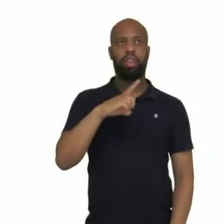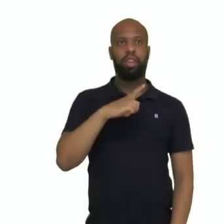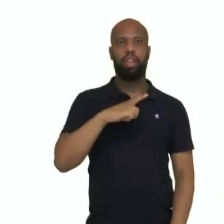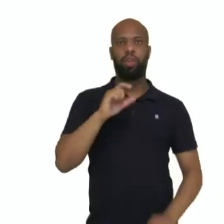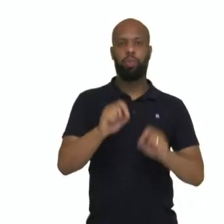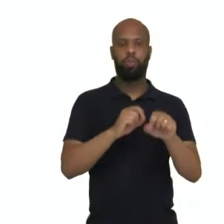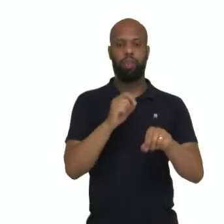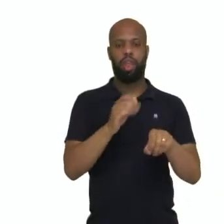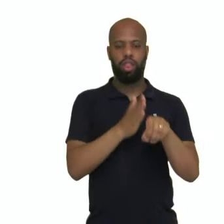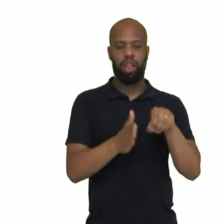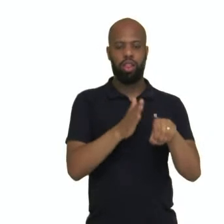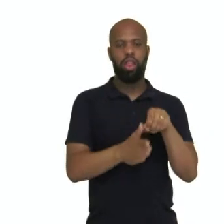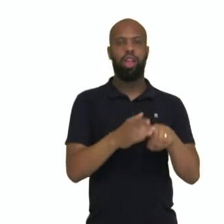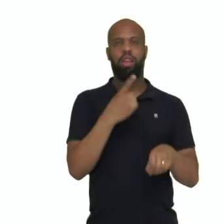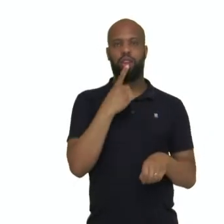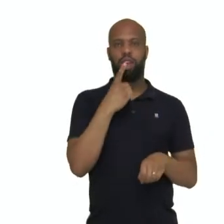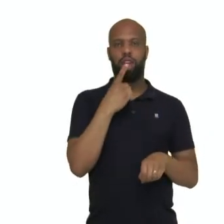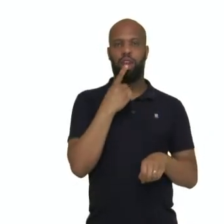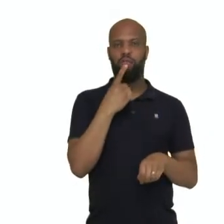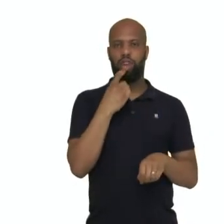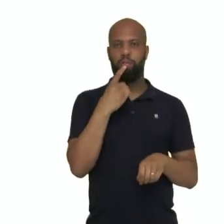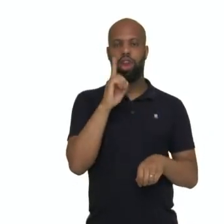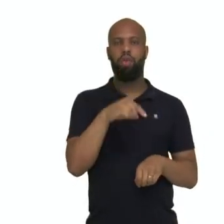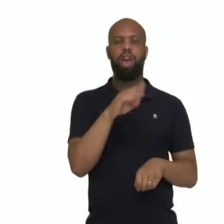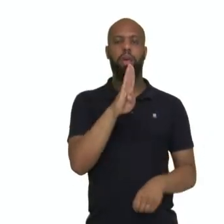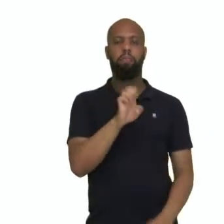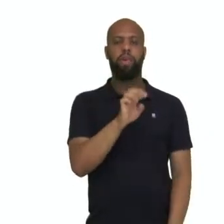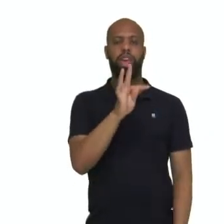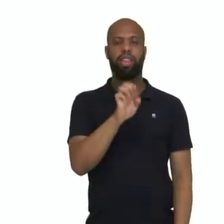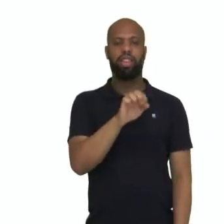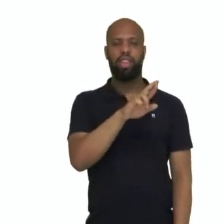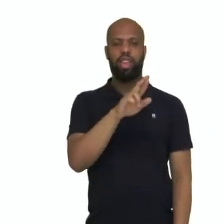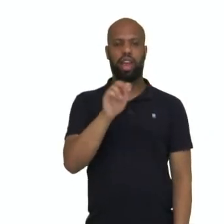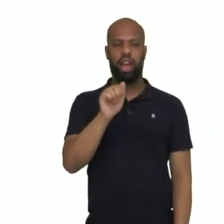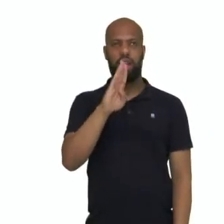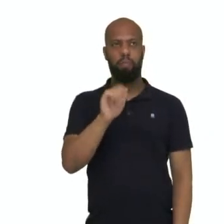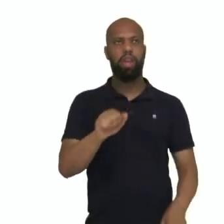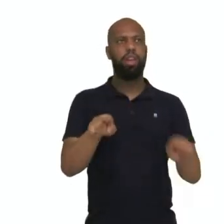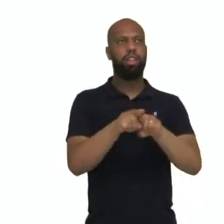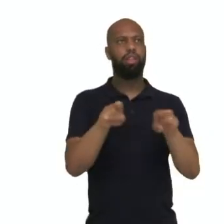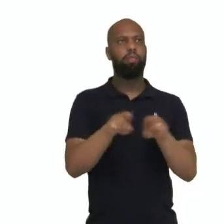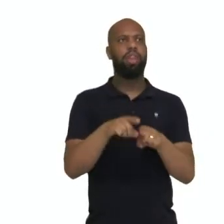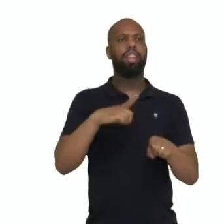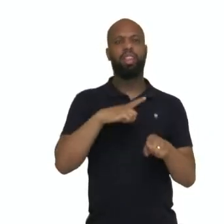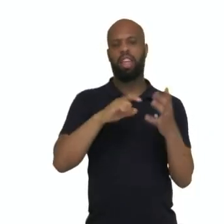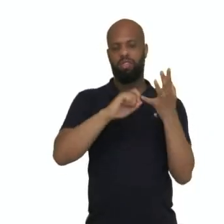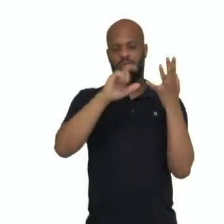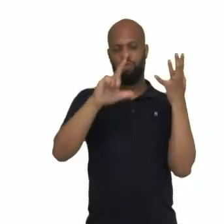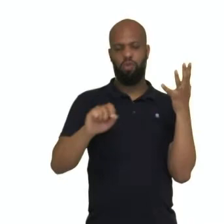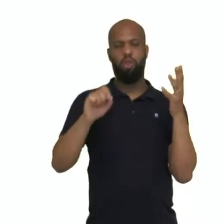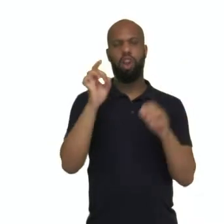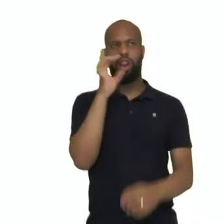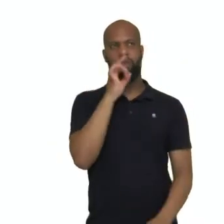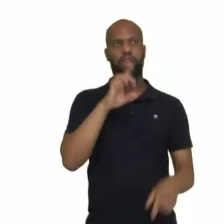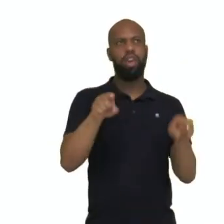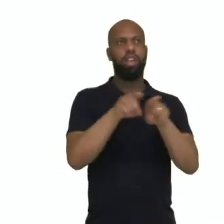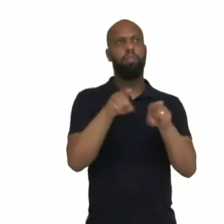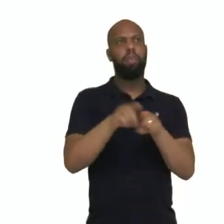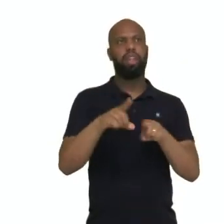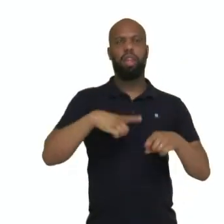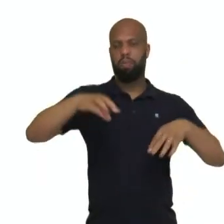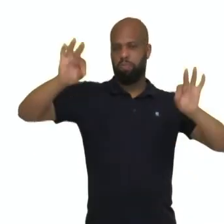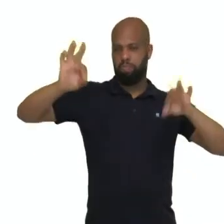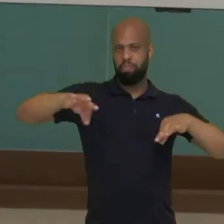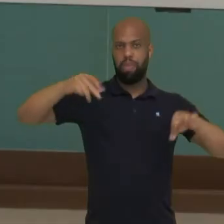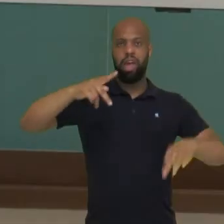beterraba ou uma cenoura, folhas verdes, coador de pano de prato ou papel, ou apenas um lenço, um tipo de